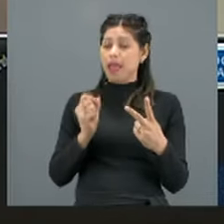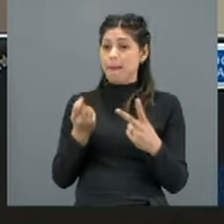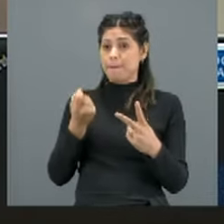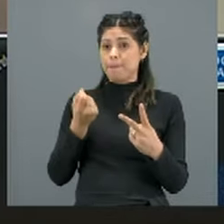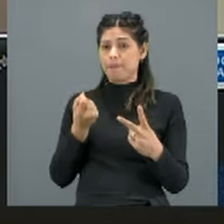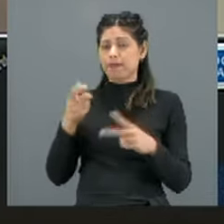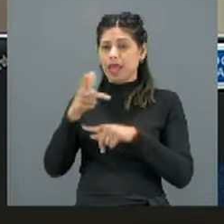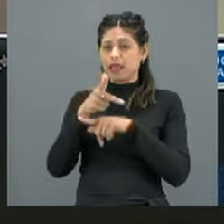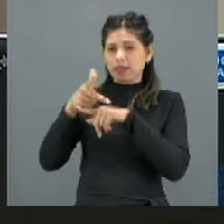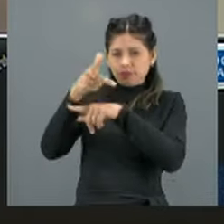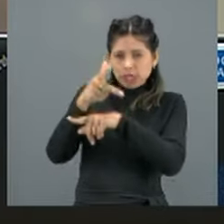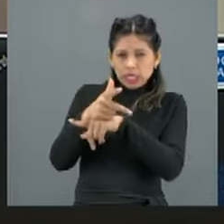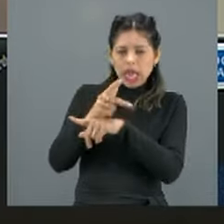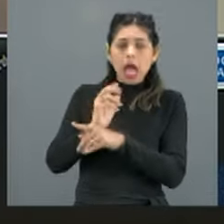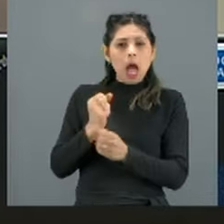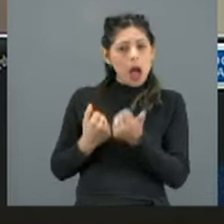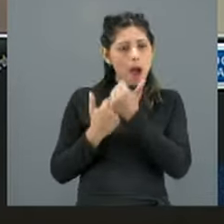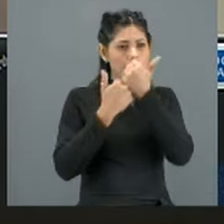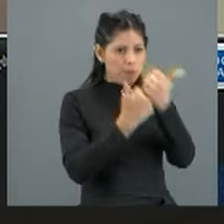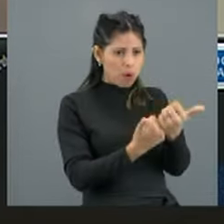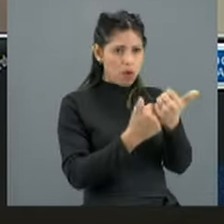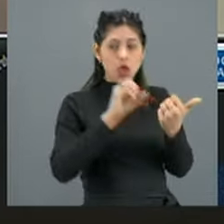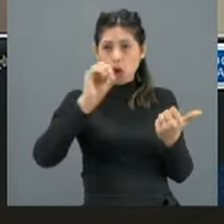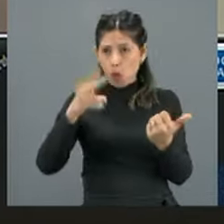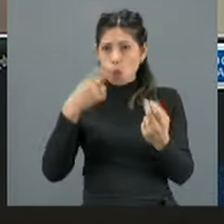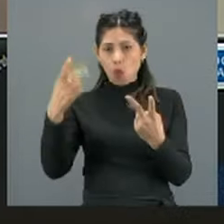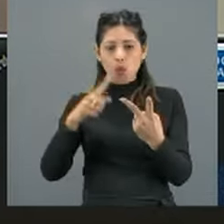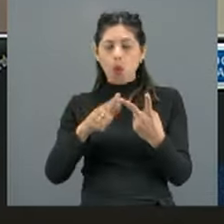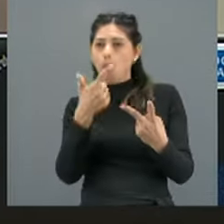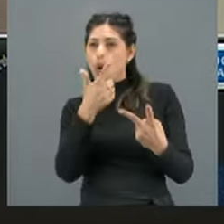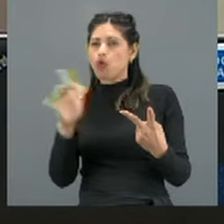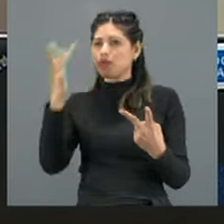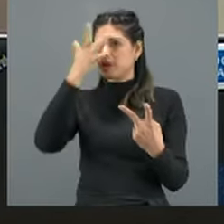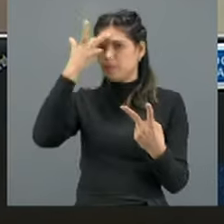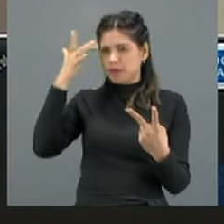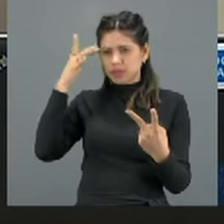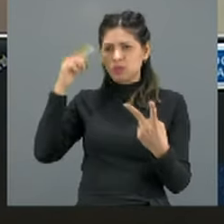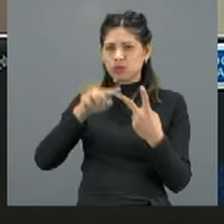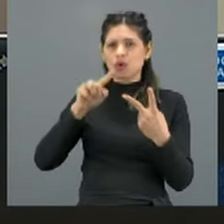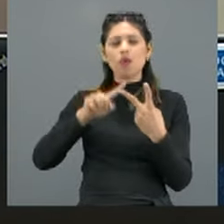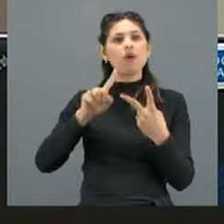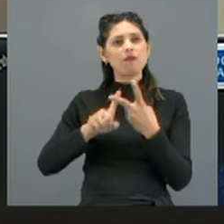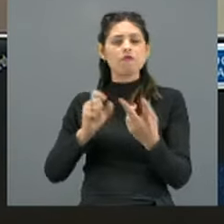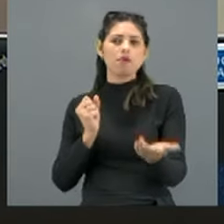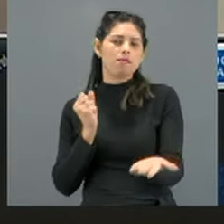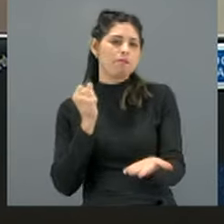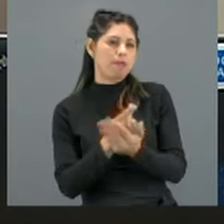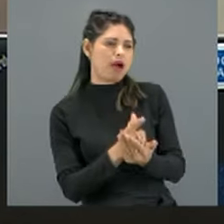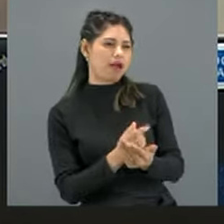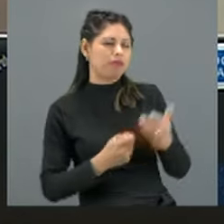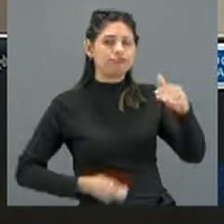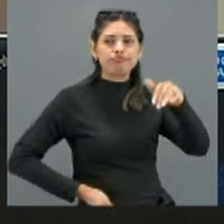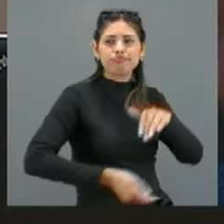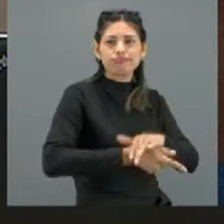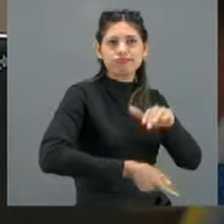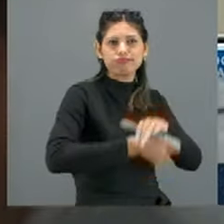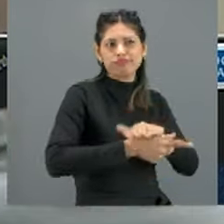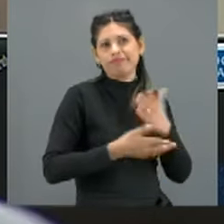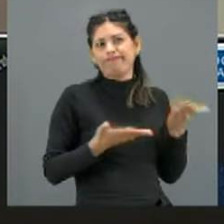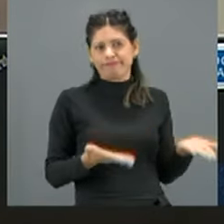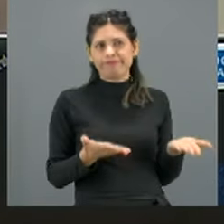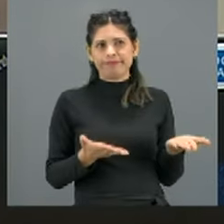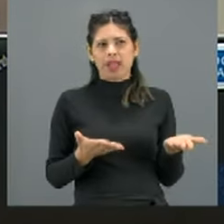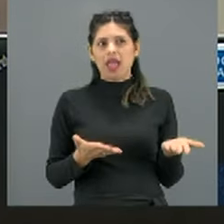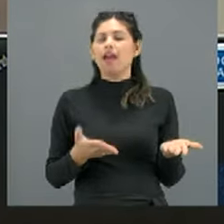E se não foi pago, só mostra o quanto essa gente não conhece a nossa realidade. Faltou dizer naquela matéria, senador